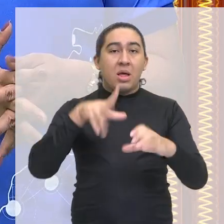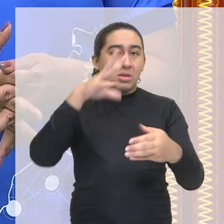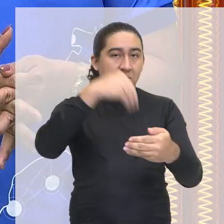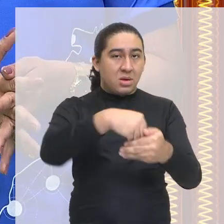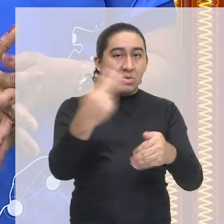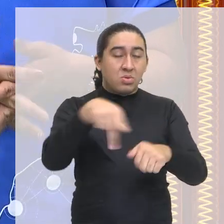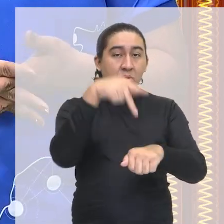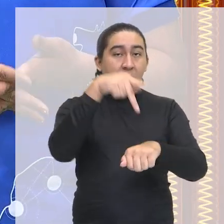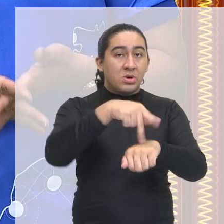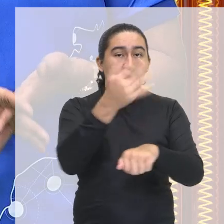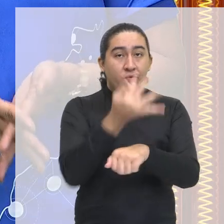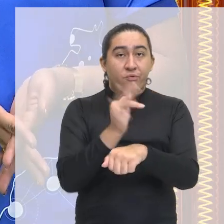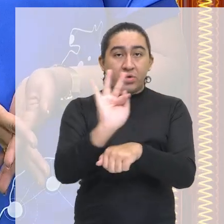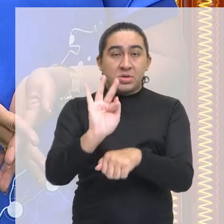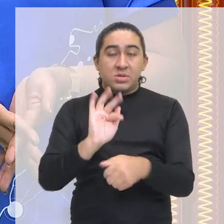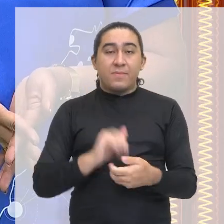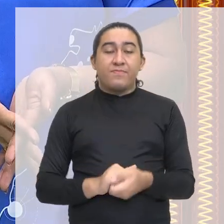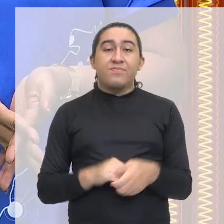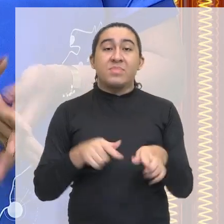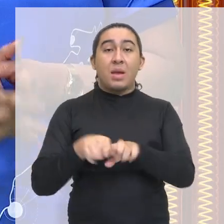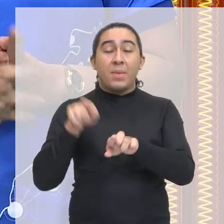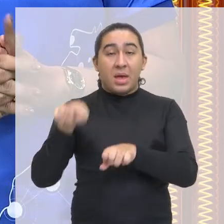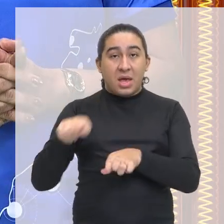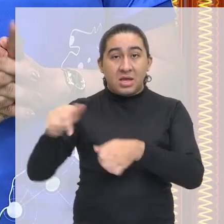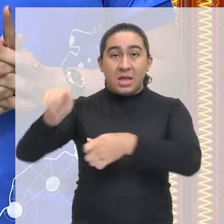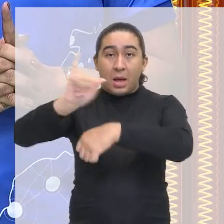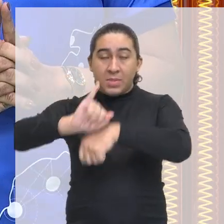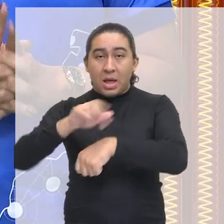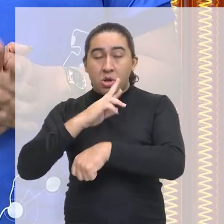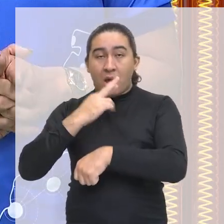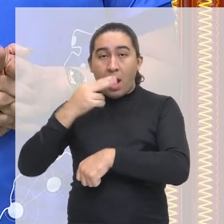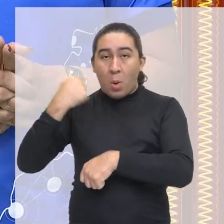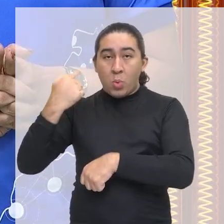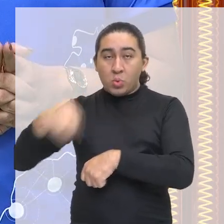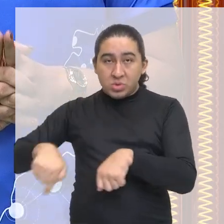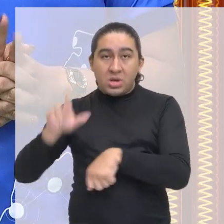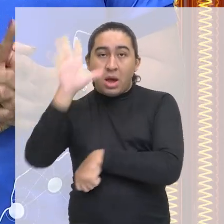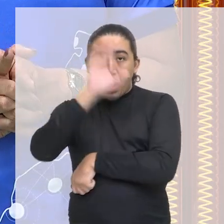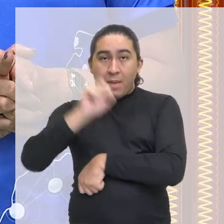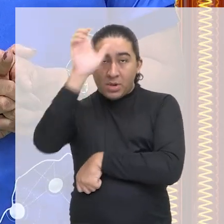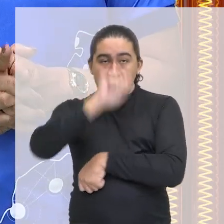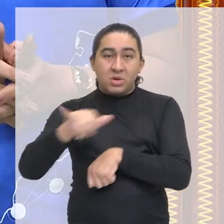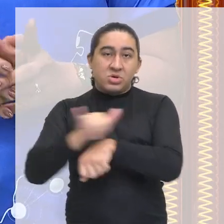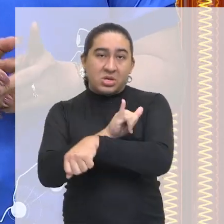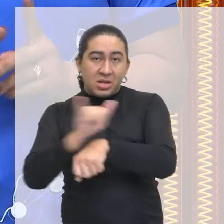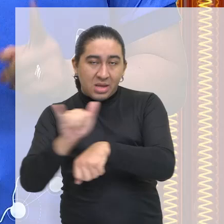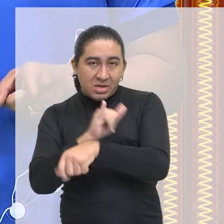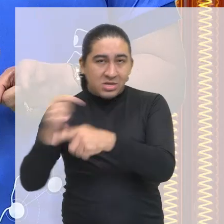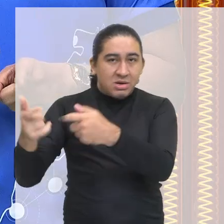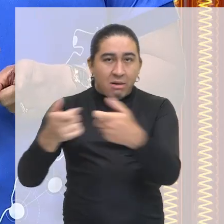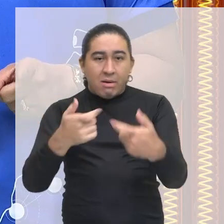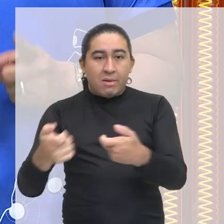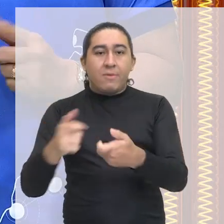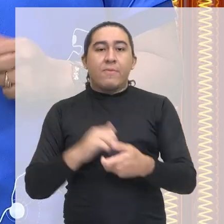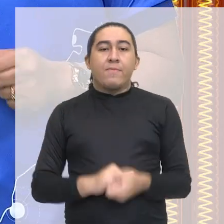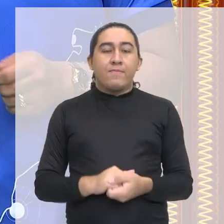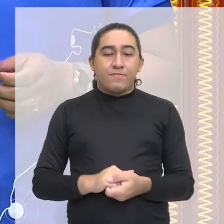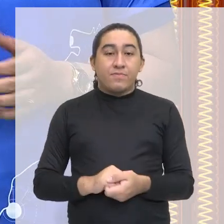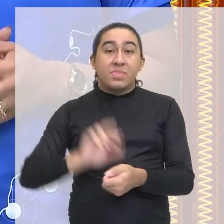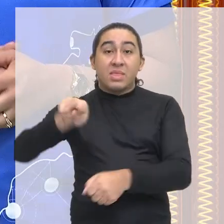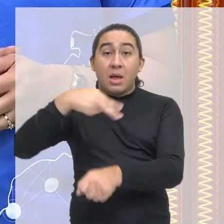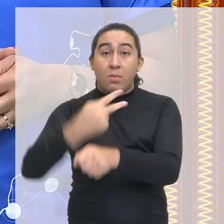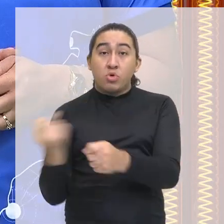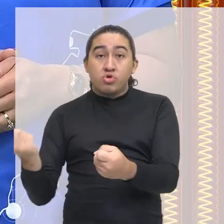Em Moscou, aprendeu táticas de guerrilha que foram utilizadas pelos vietnamitas. Quando o Ho Chi Minh ele